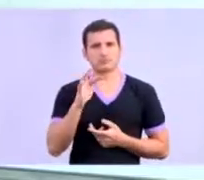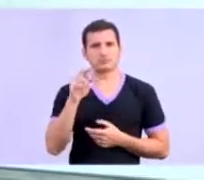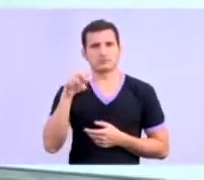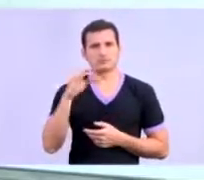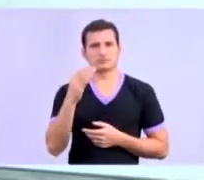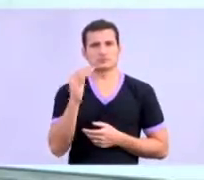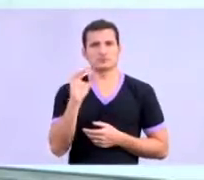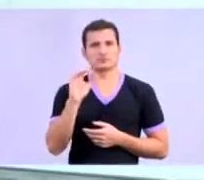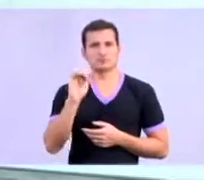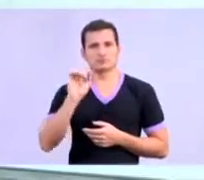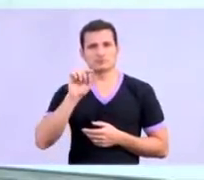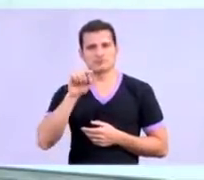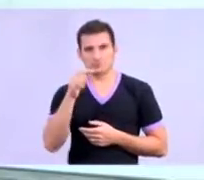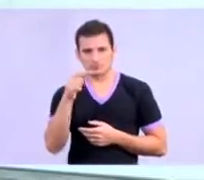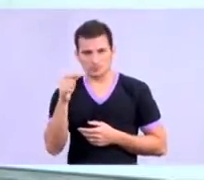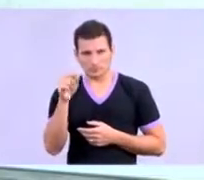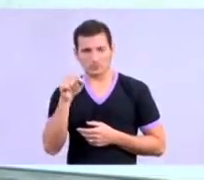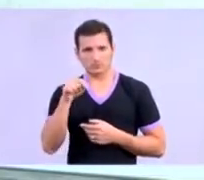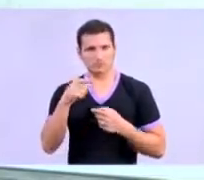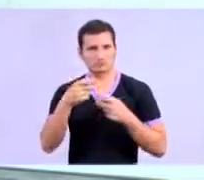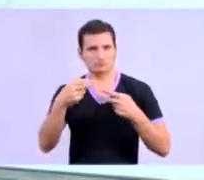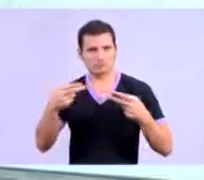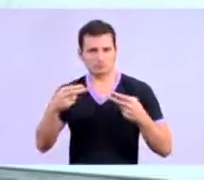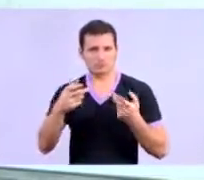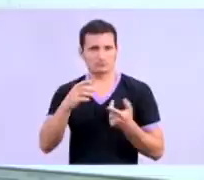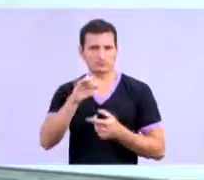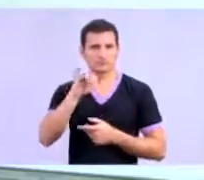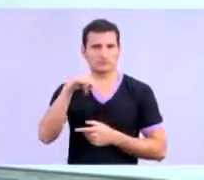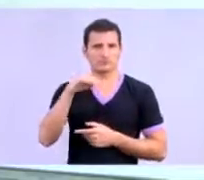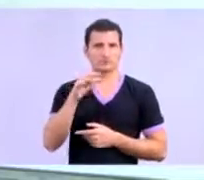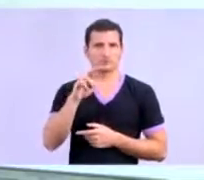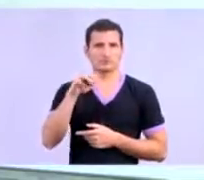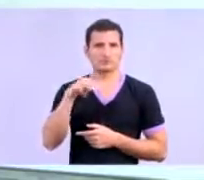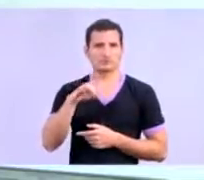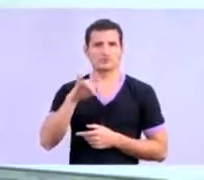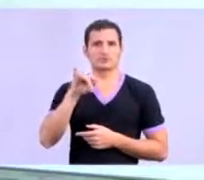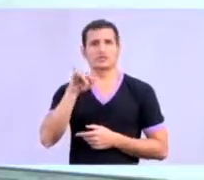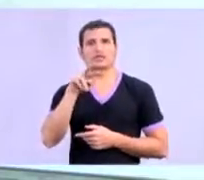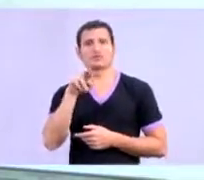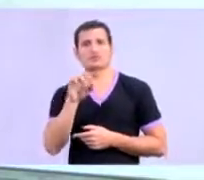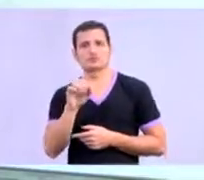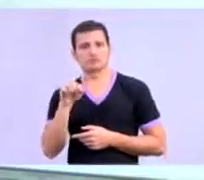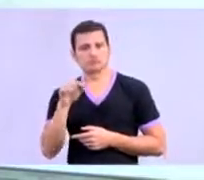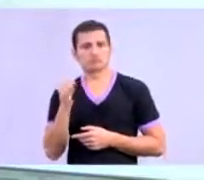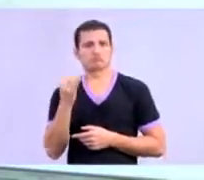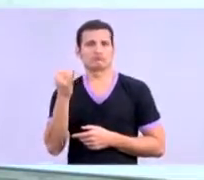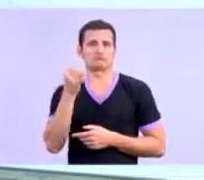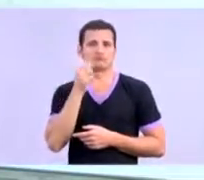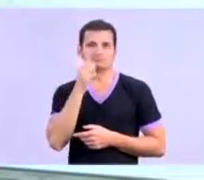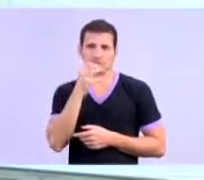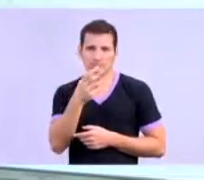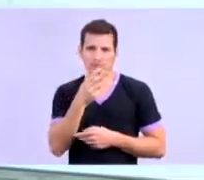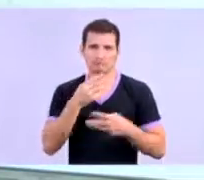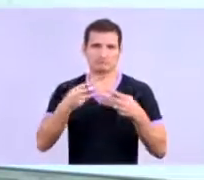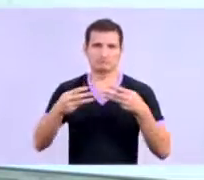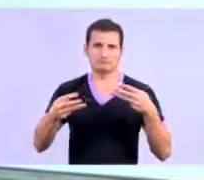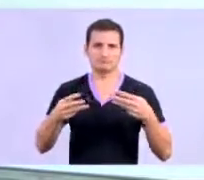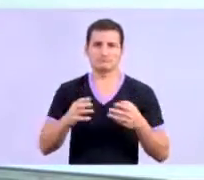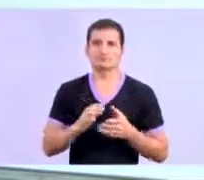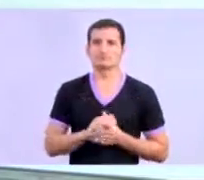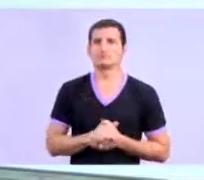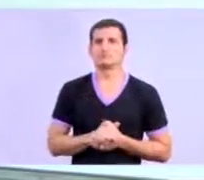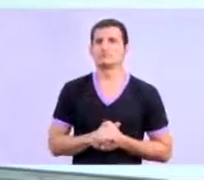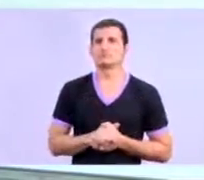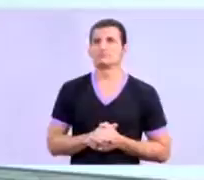que possuem, né, os dispositivos intermediários que são fundamentais para o bom funcionamento na rede, correto? E aí,